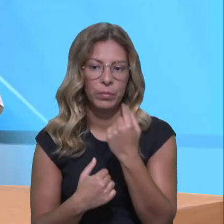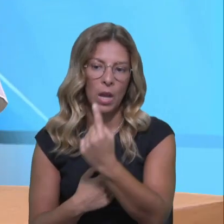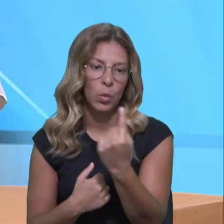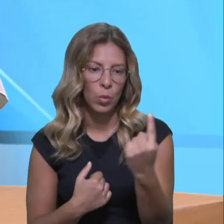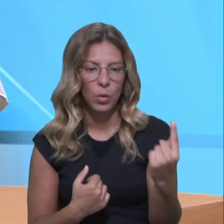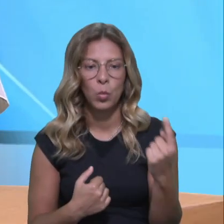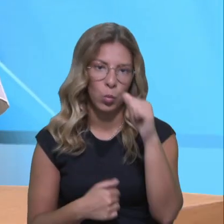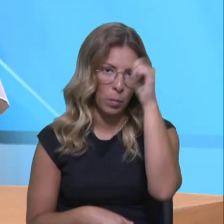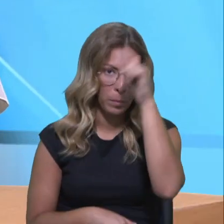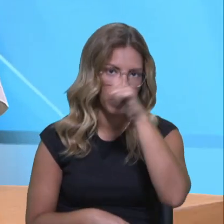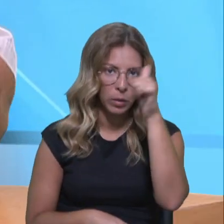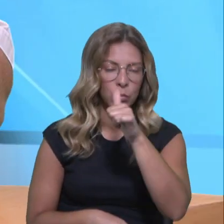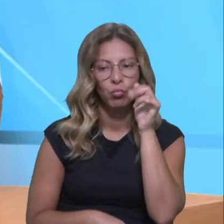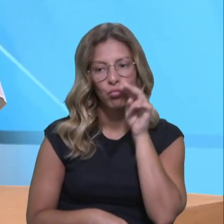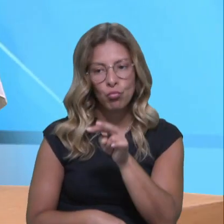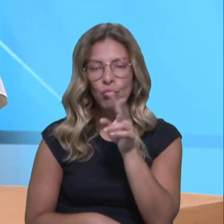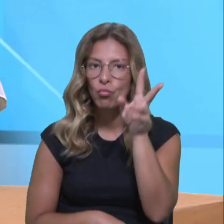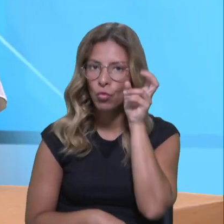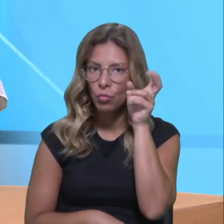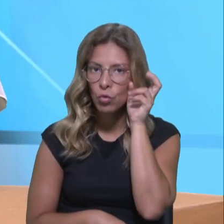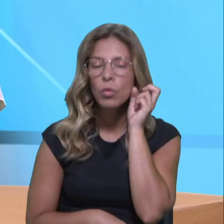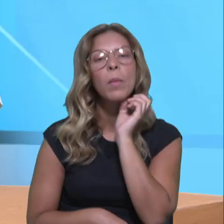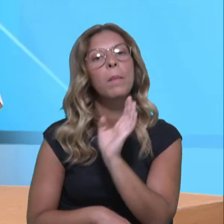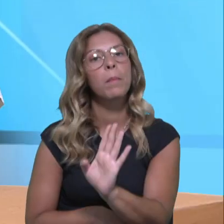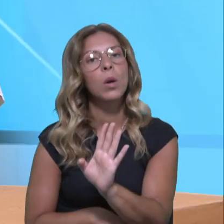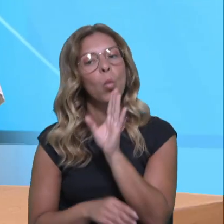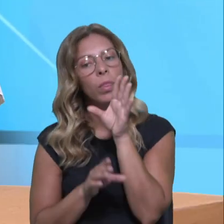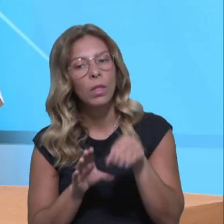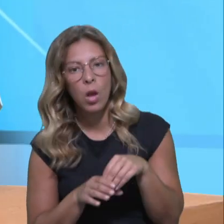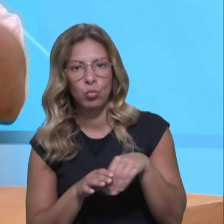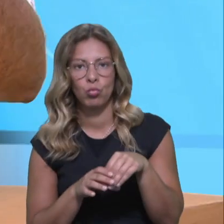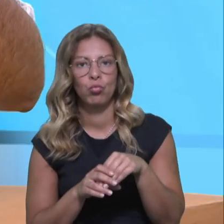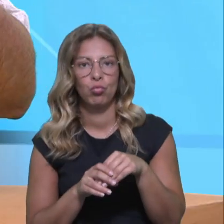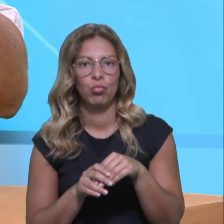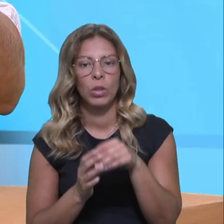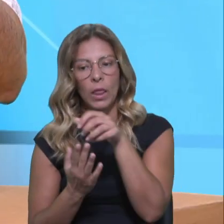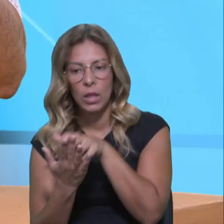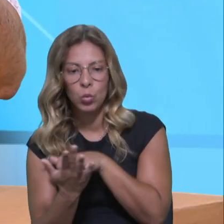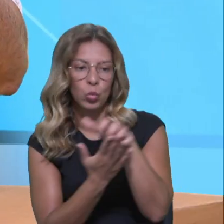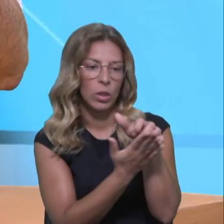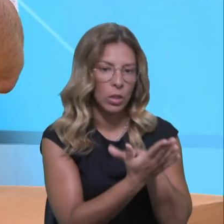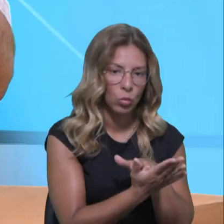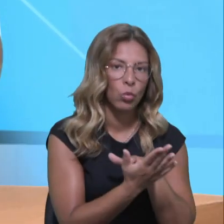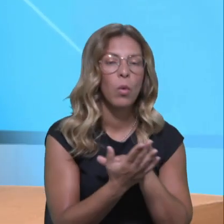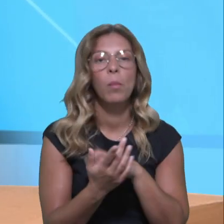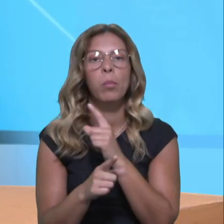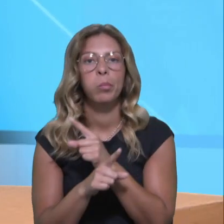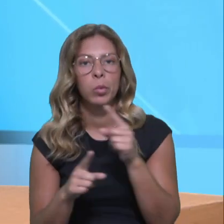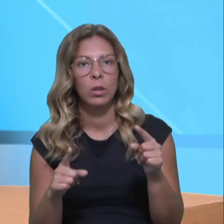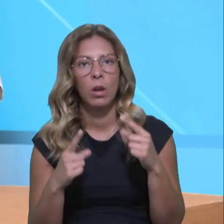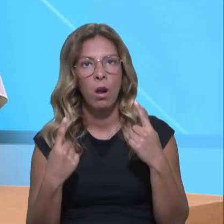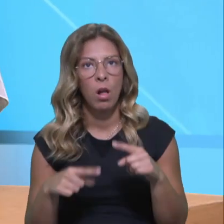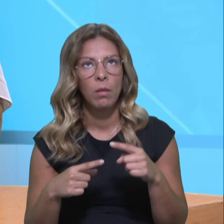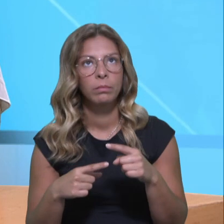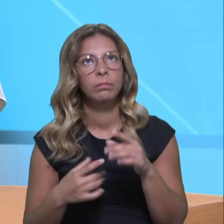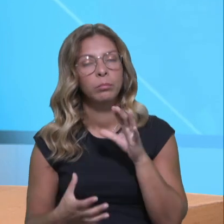ultimamente. É preciso contextualizar o texto, e o texto, Jesus encontra-se a caminho de Jerusalém com os